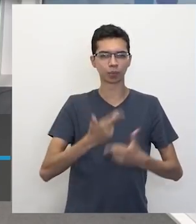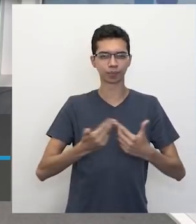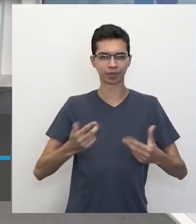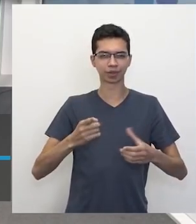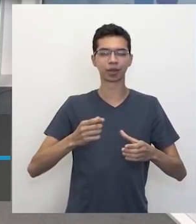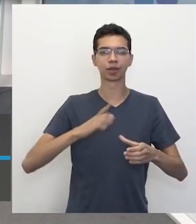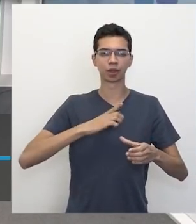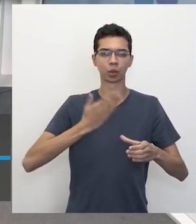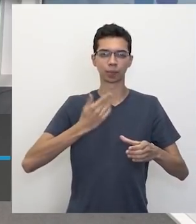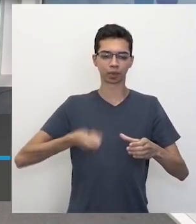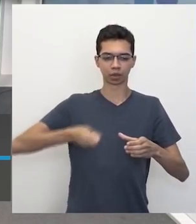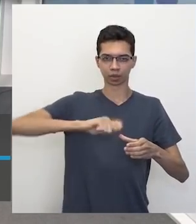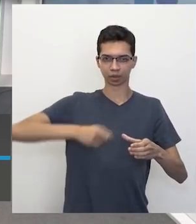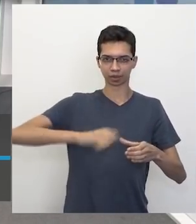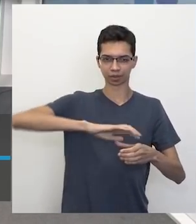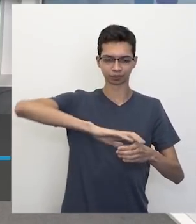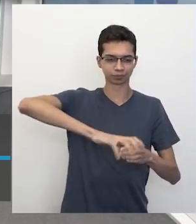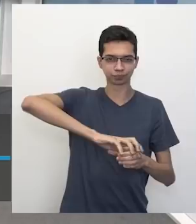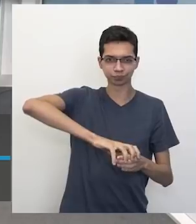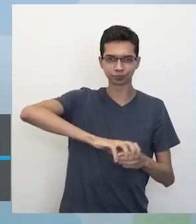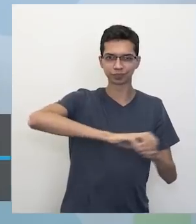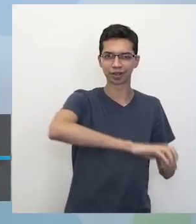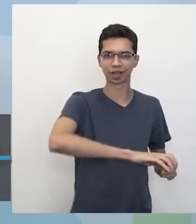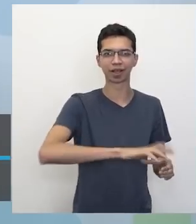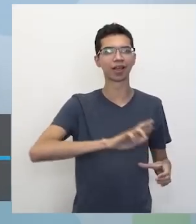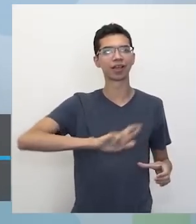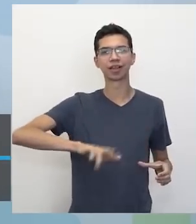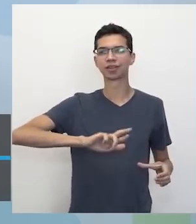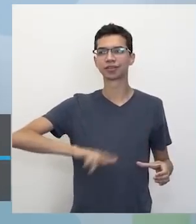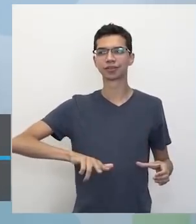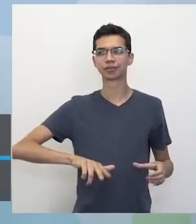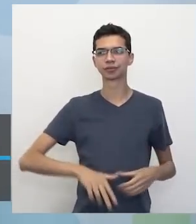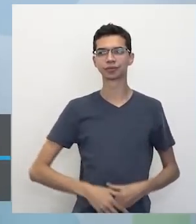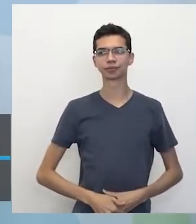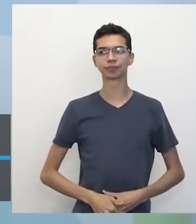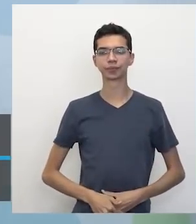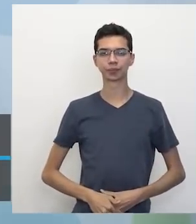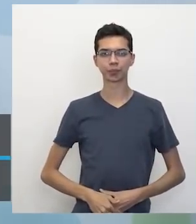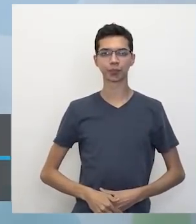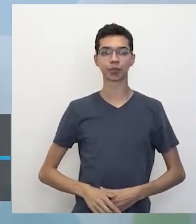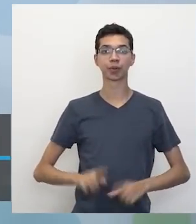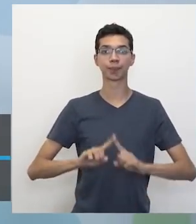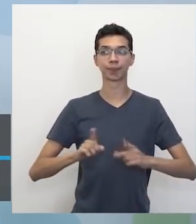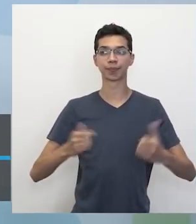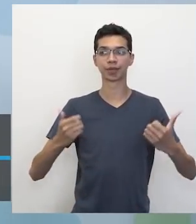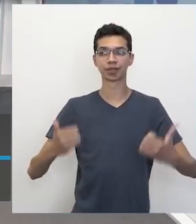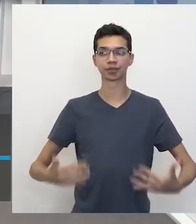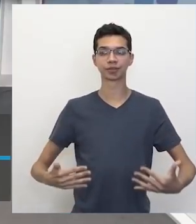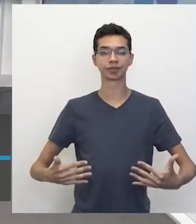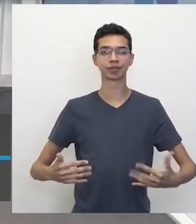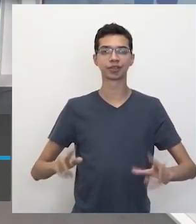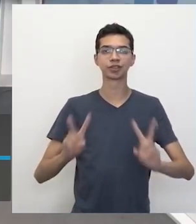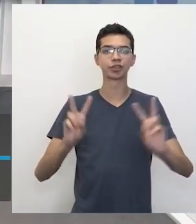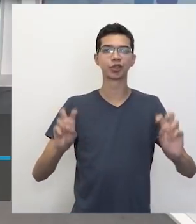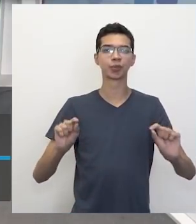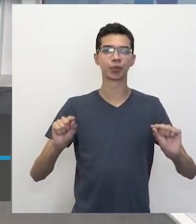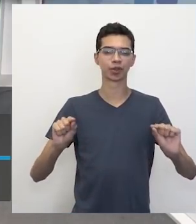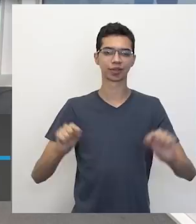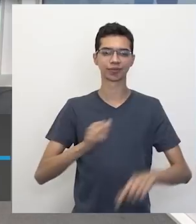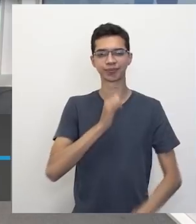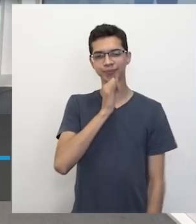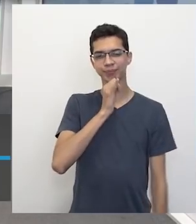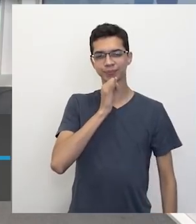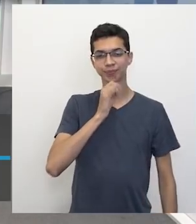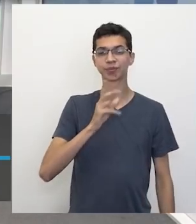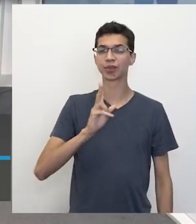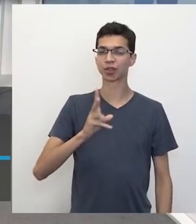acho que aquilo lá seria mais conservação de massa. Mas aqui a gente vai falar de conservação, né? A gente vai conservar alguma